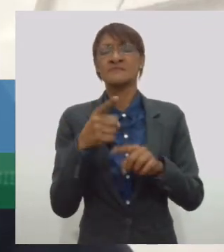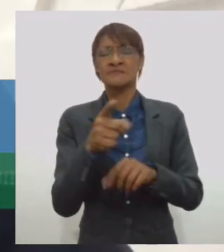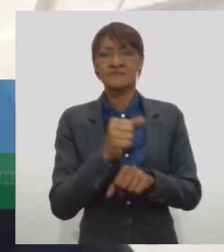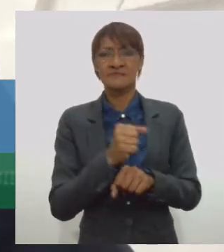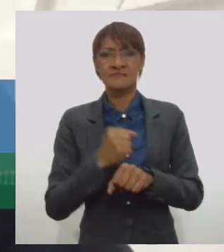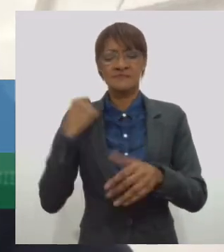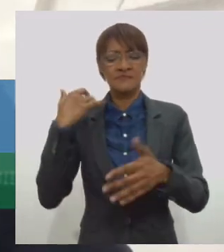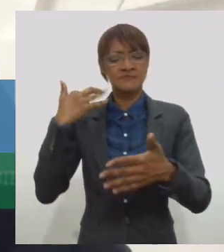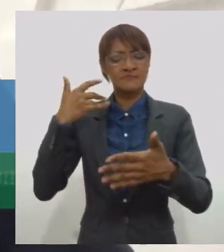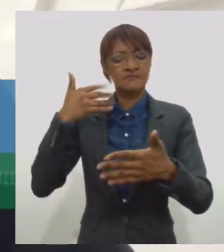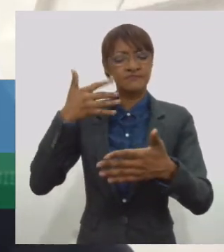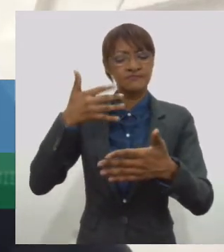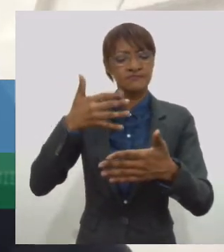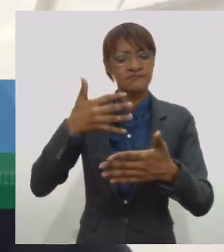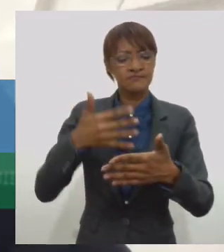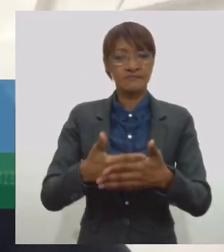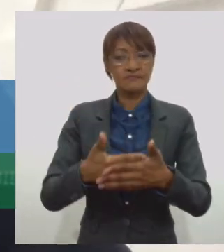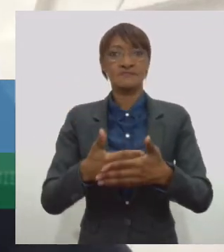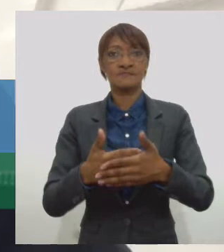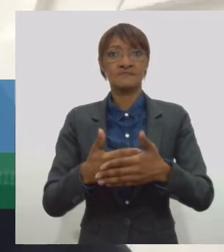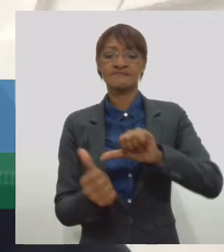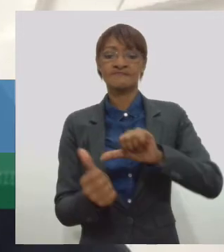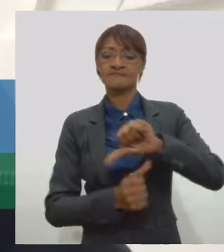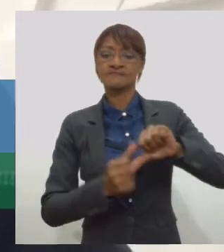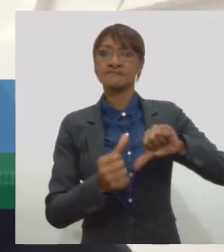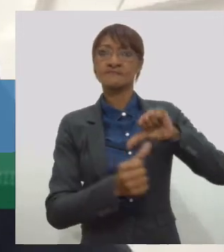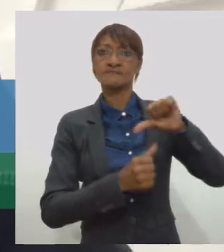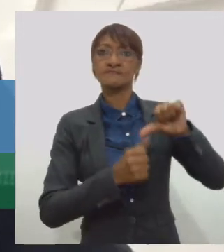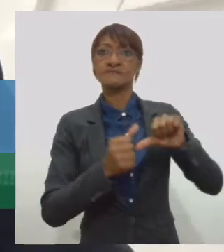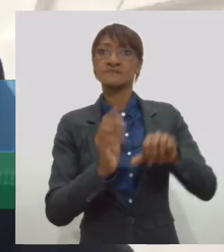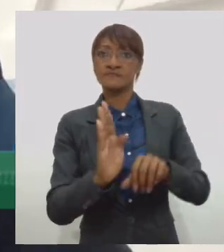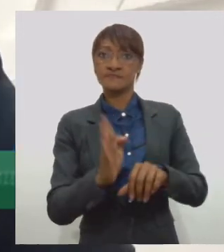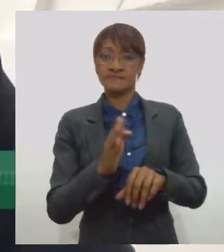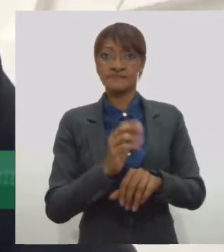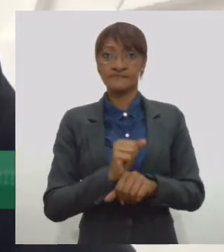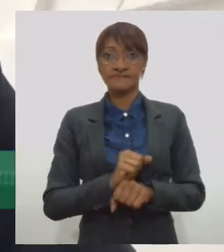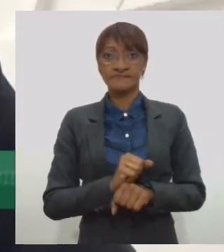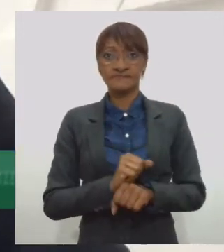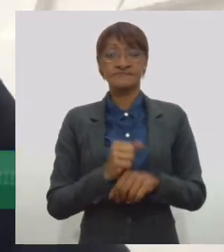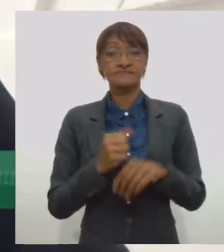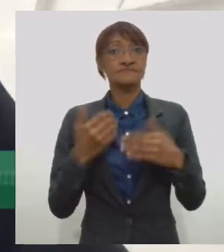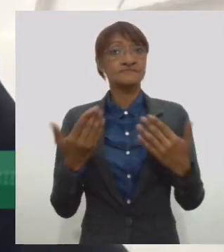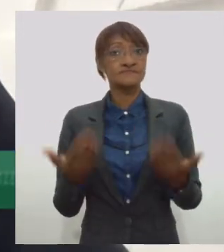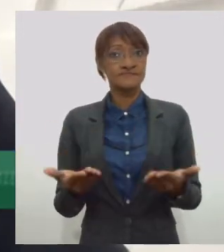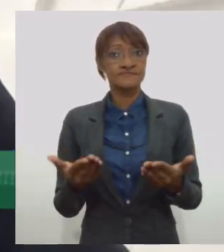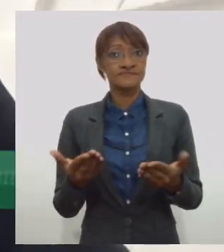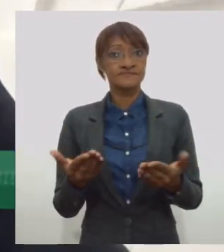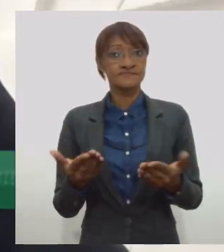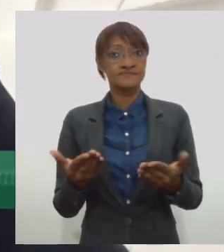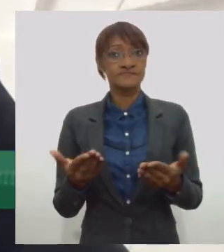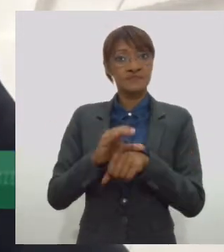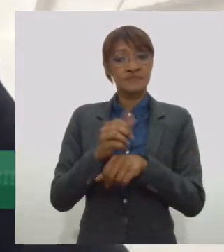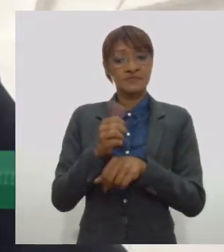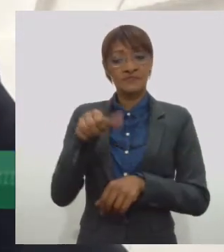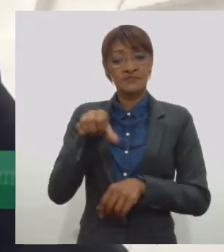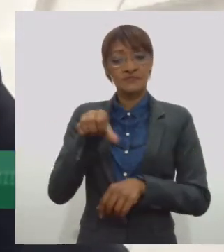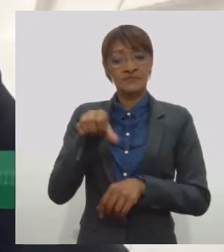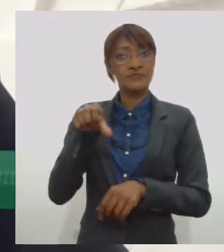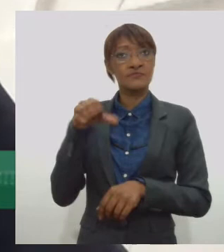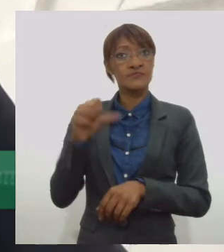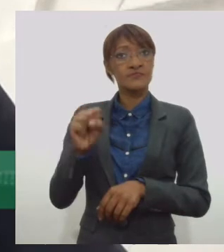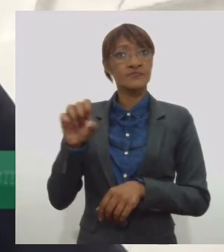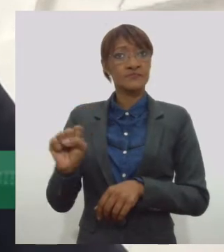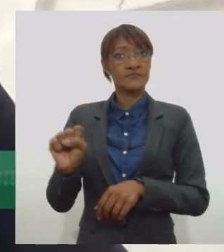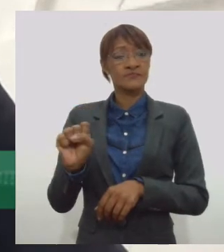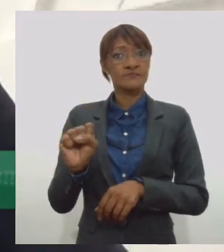já sofreu diversas modificações. Então, a Constituição nossa é de 1988, a